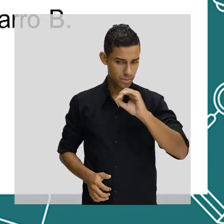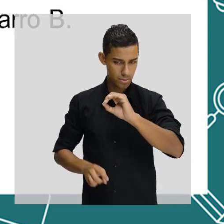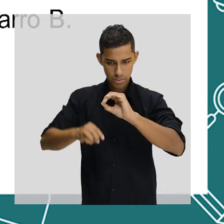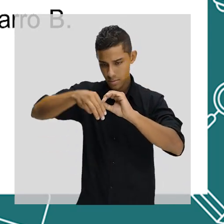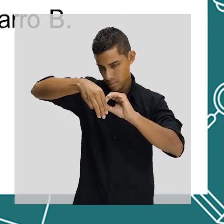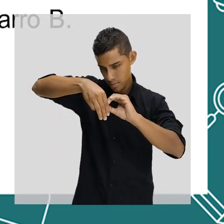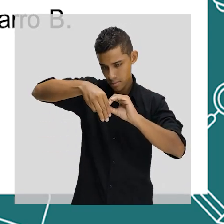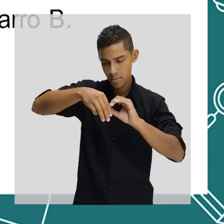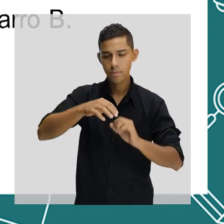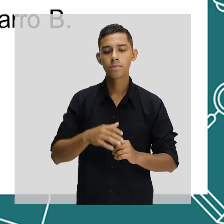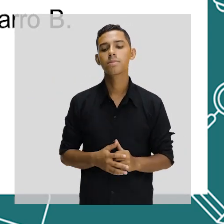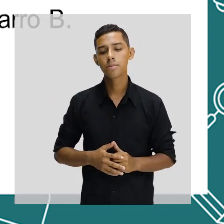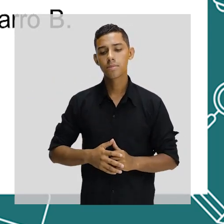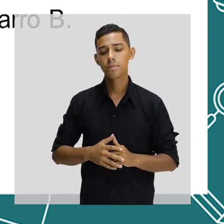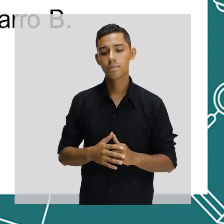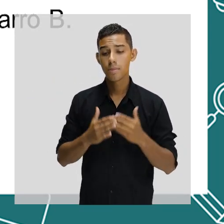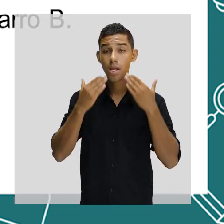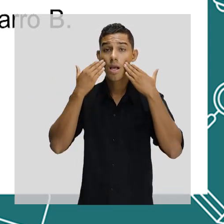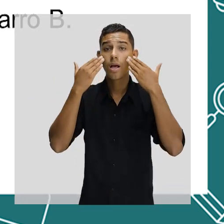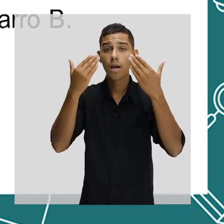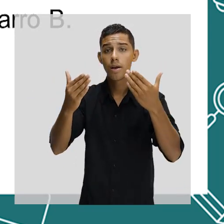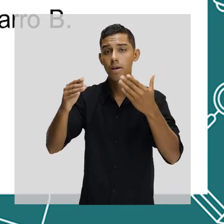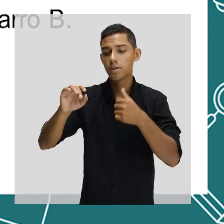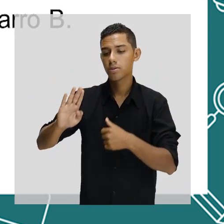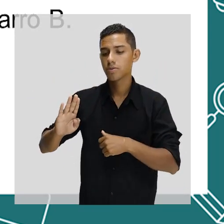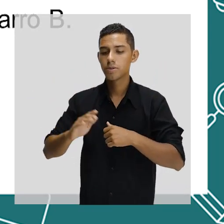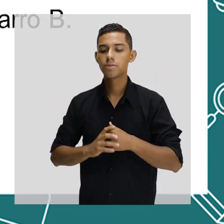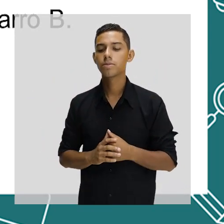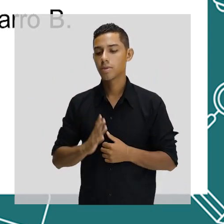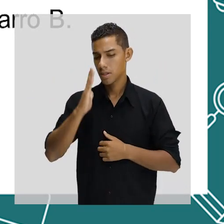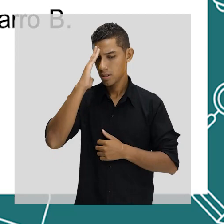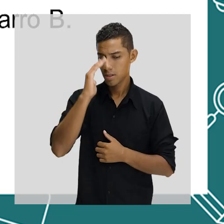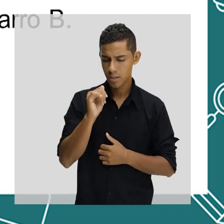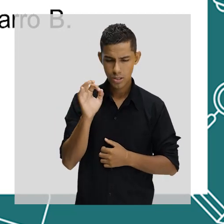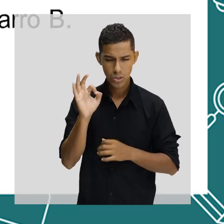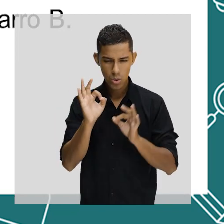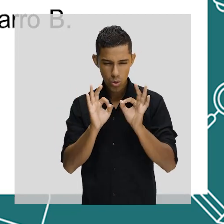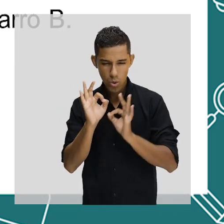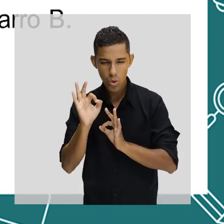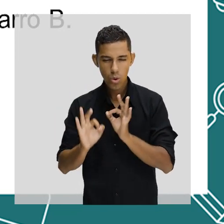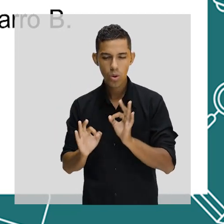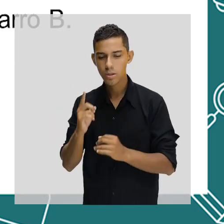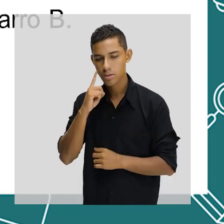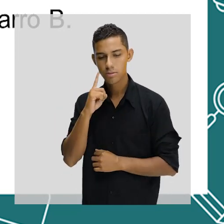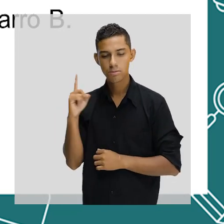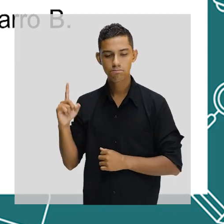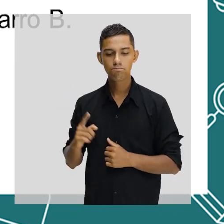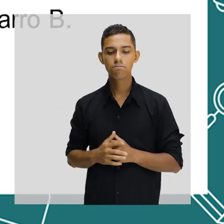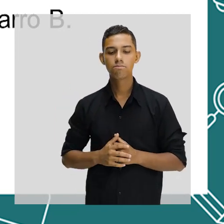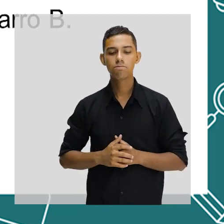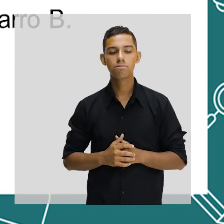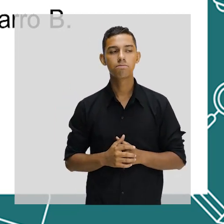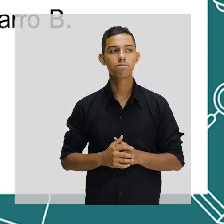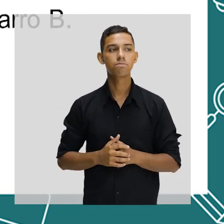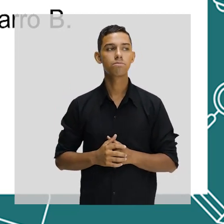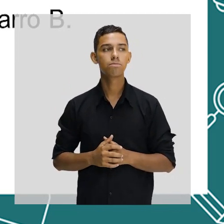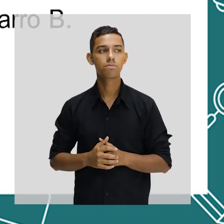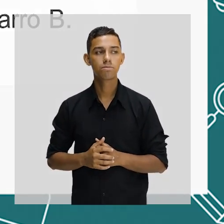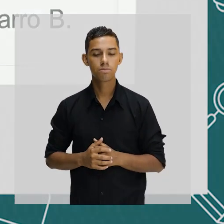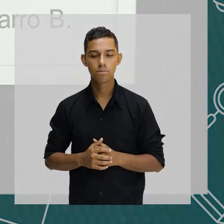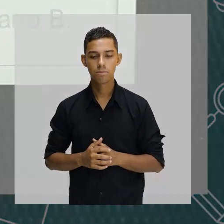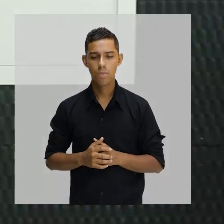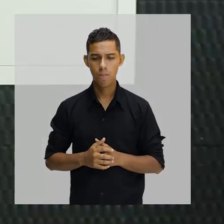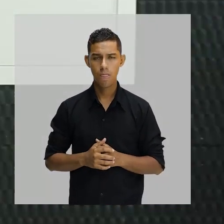B, certo? Então, analise as alternativas a seguir, certo? Então, vamos colocar logo aqui os